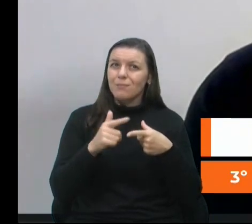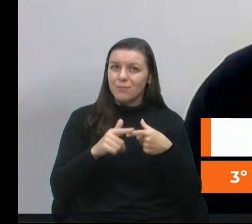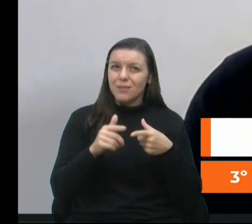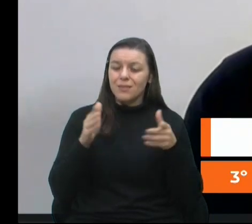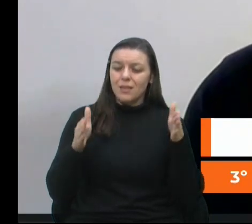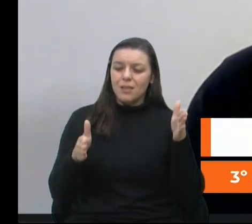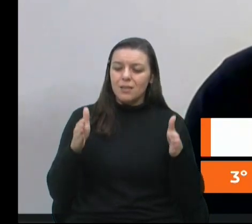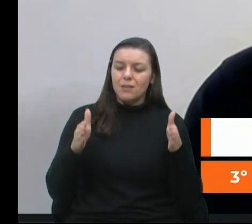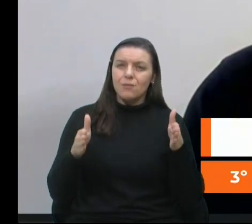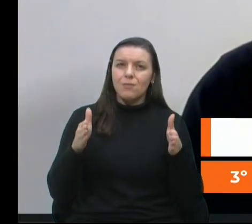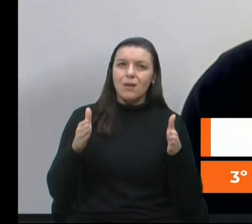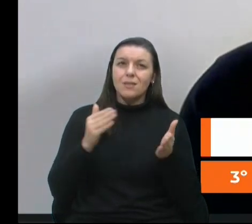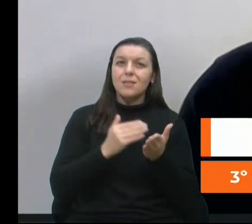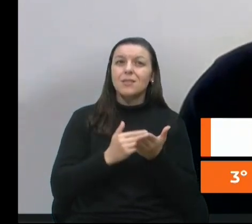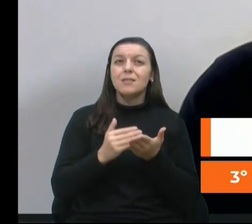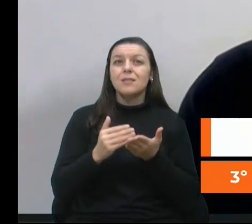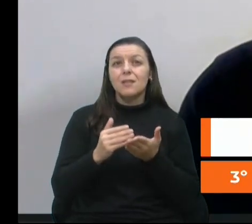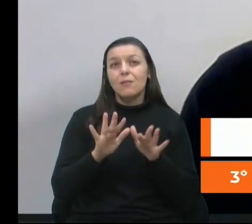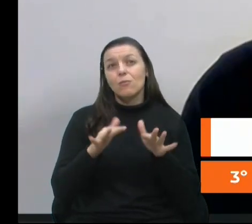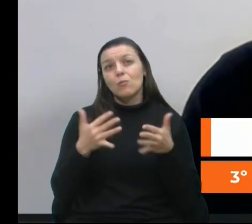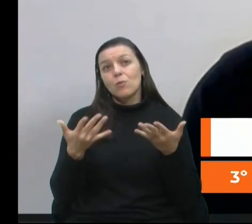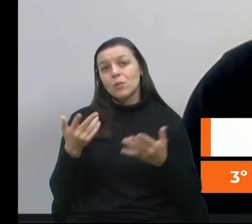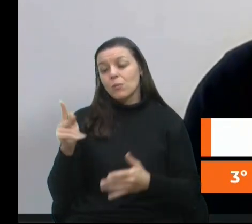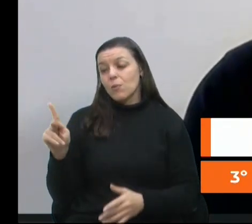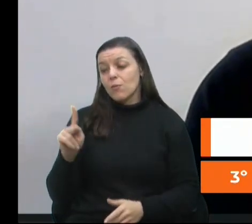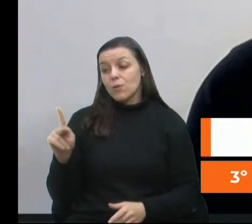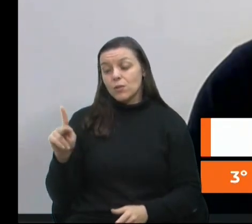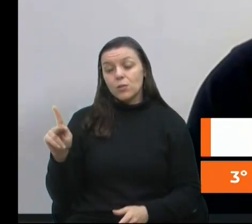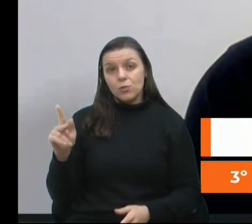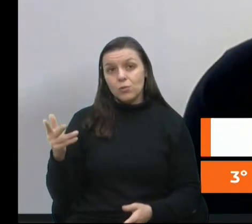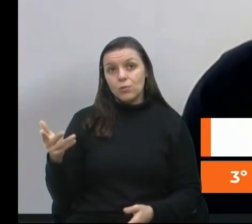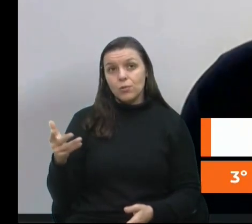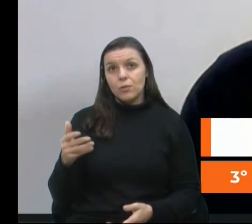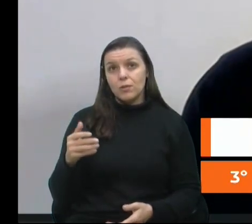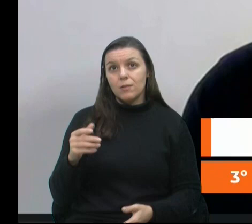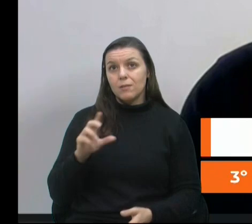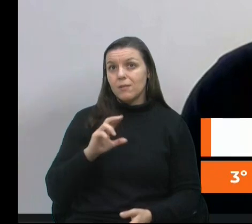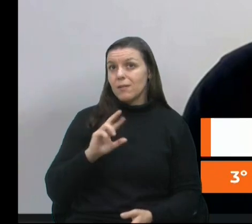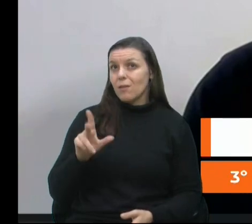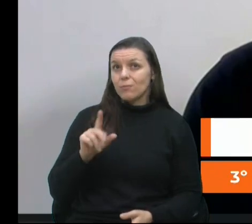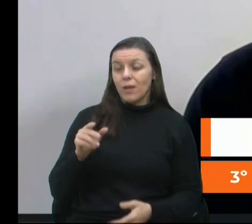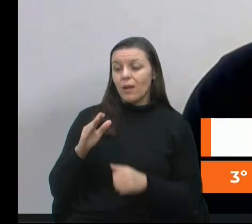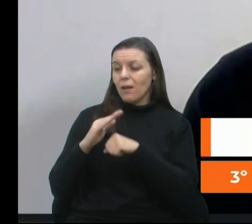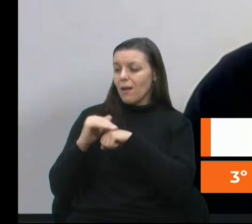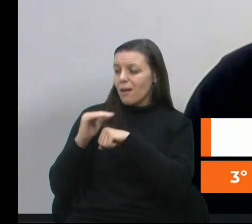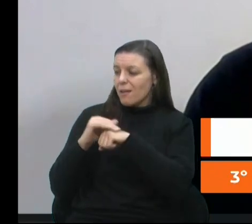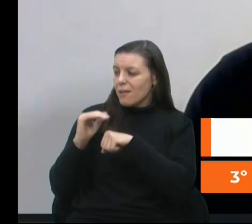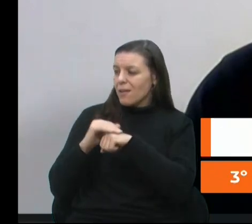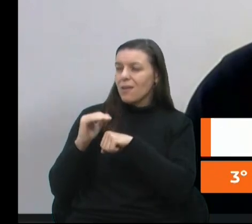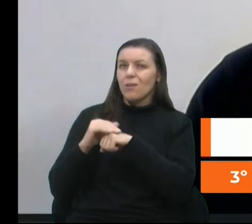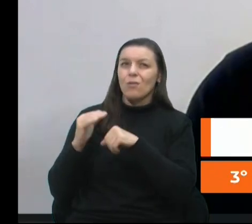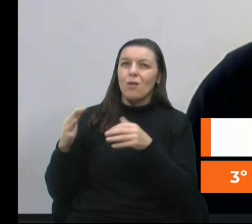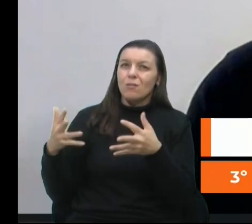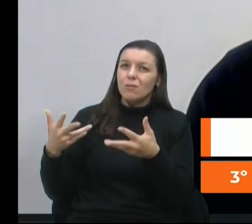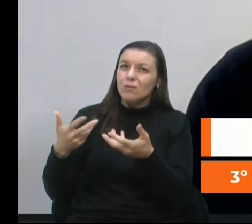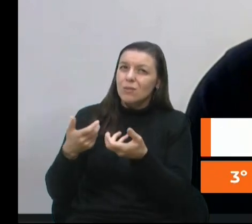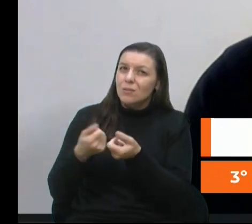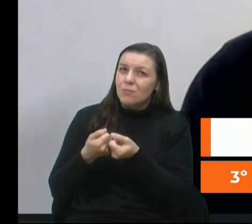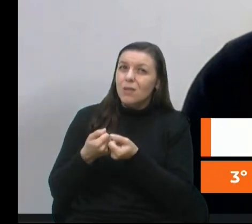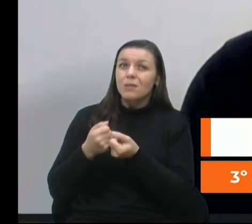fase escolar inicial, quando um professor ou uma professora não tem afeto, não tem acolhimento e não tem